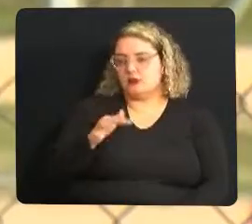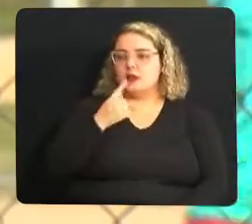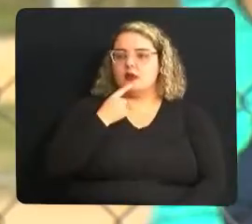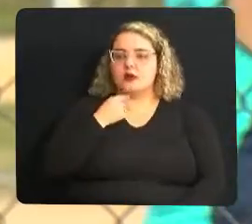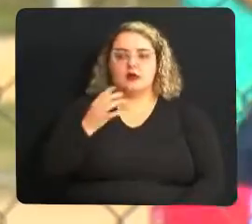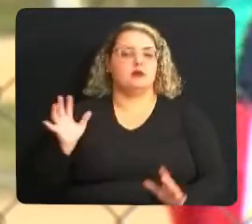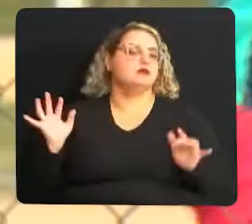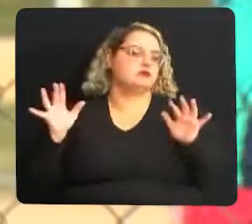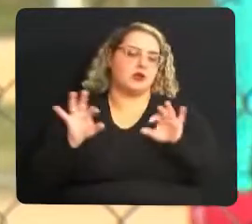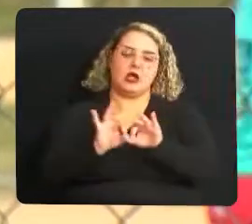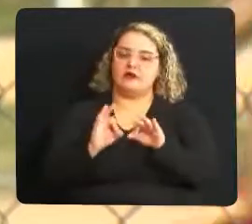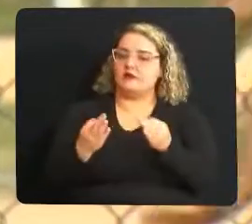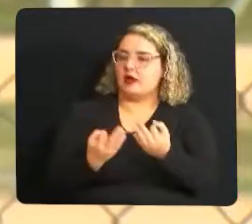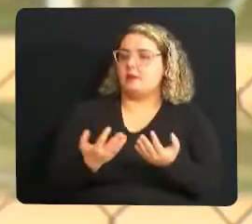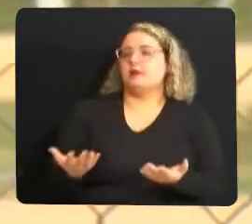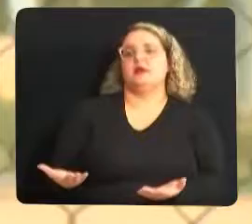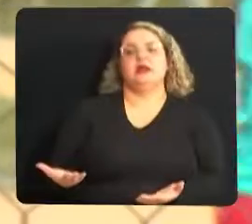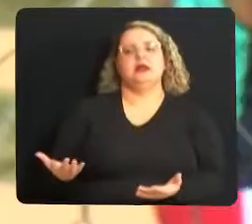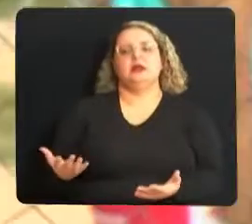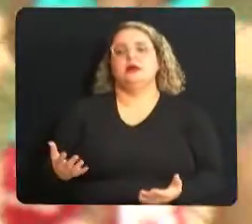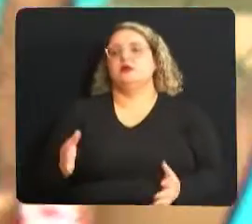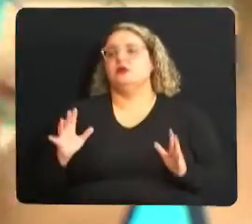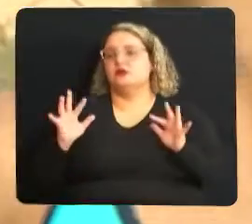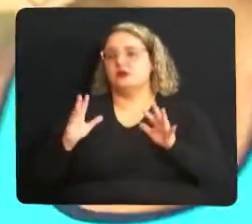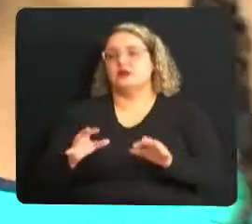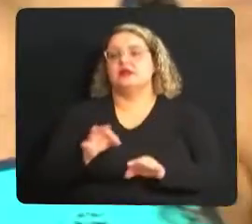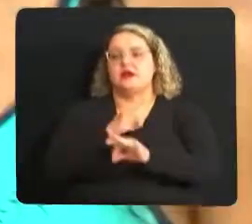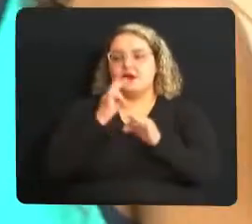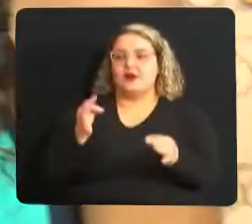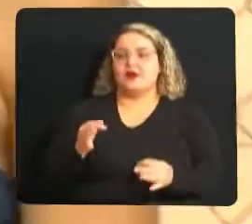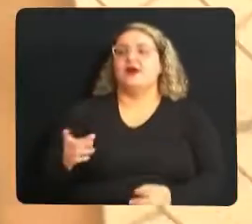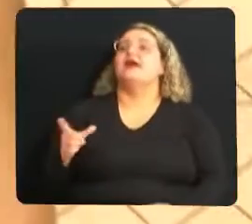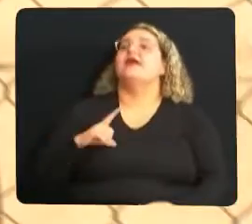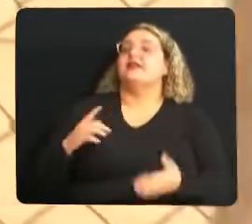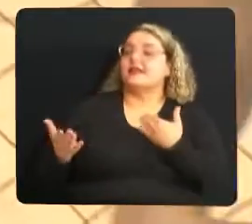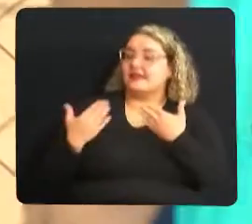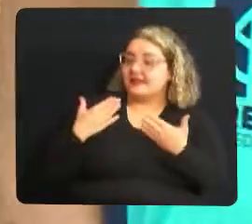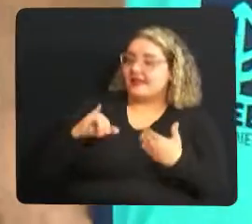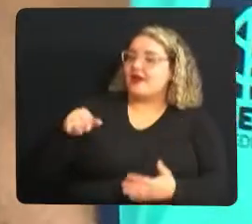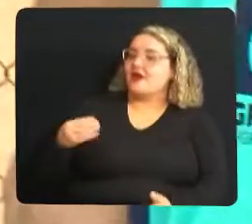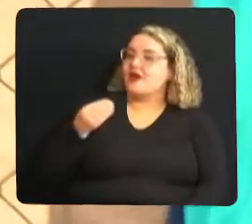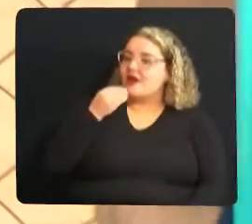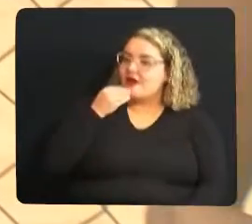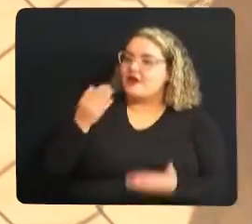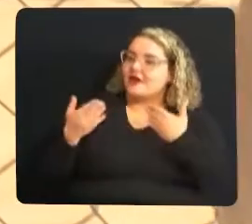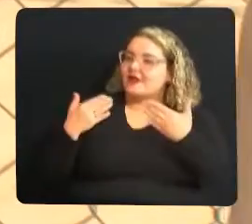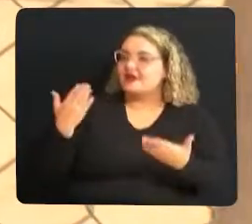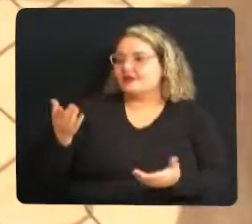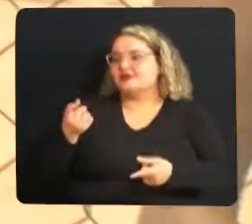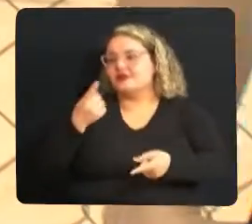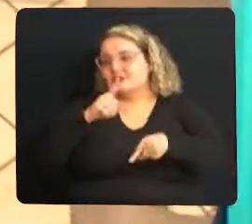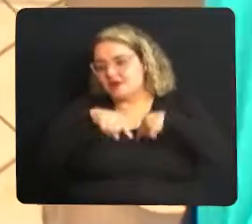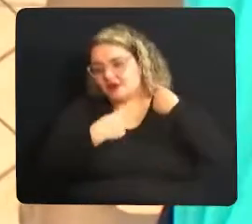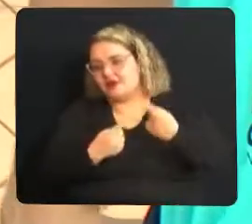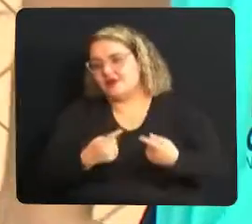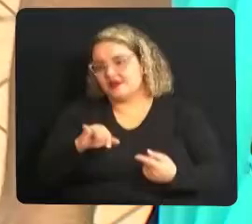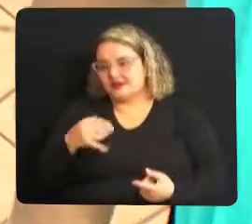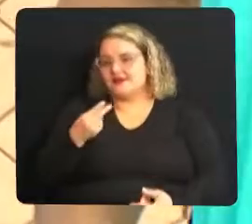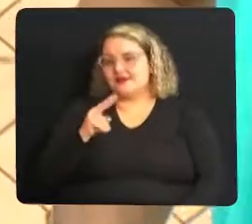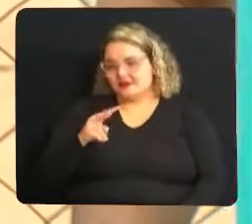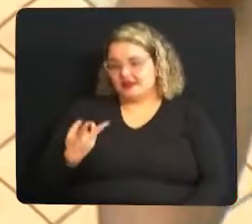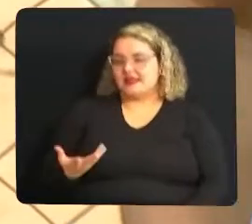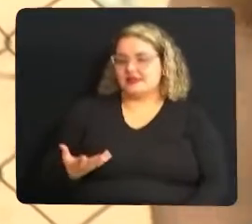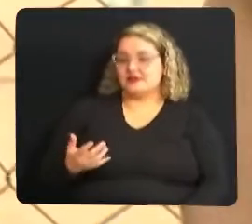trazer a família galera vai ser ótimo olha só a gente já teve inclusive oportunidade de falar com você numa outra vez como